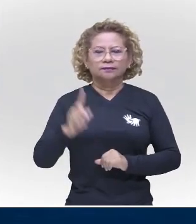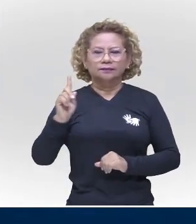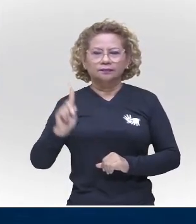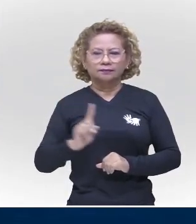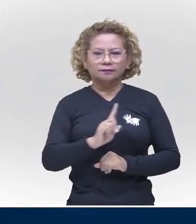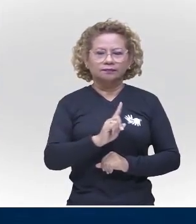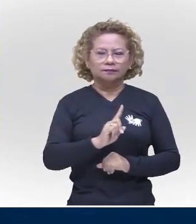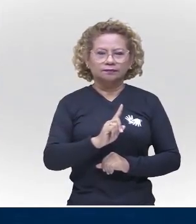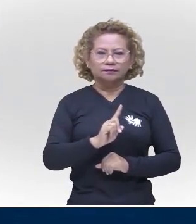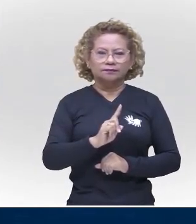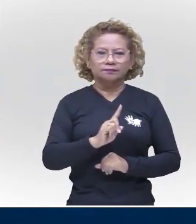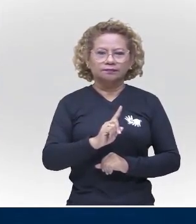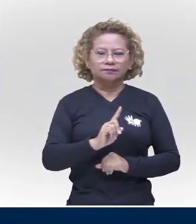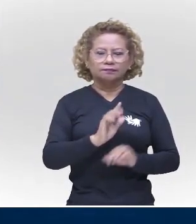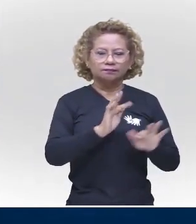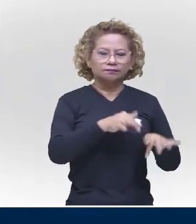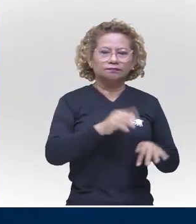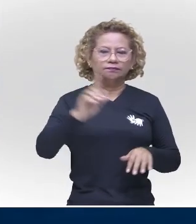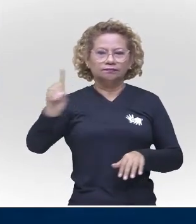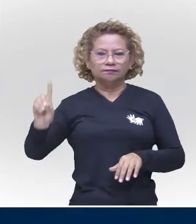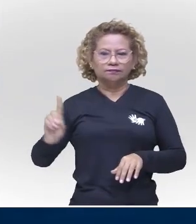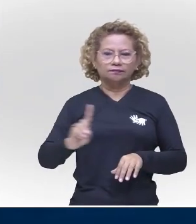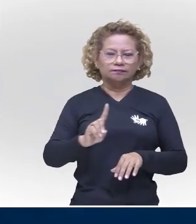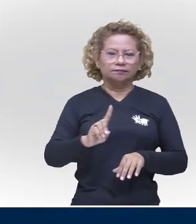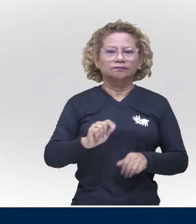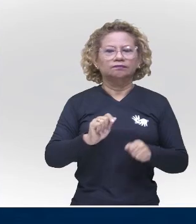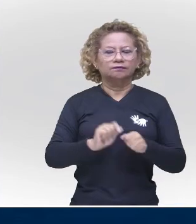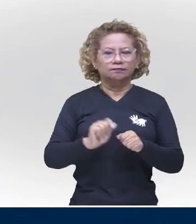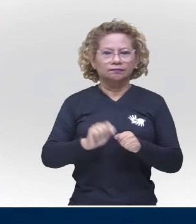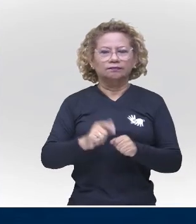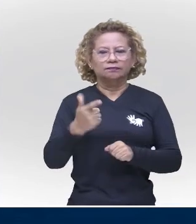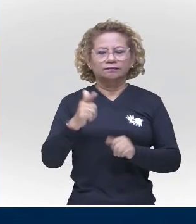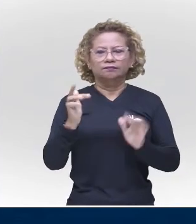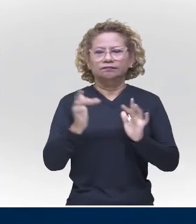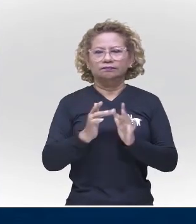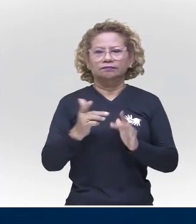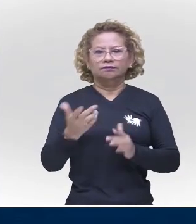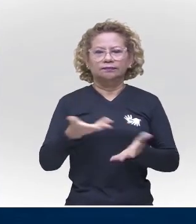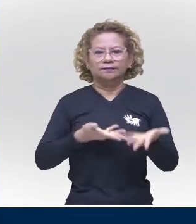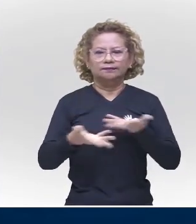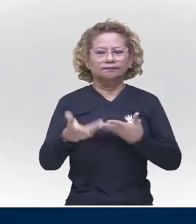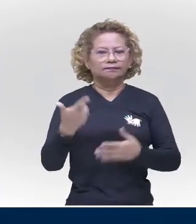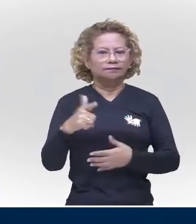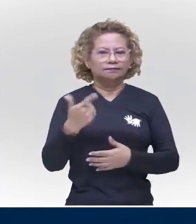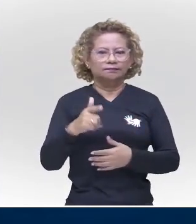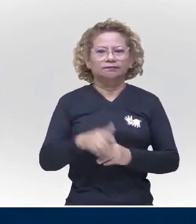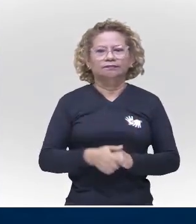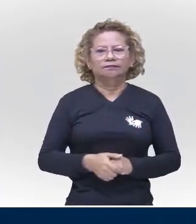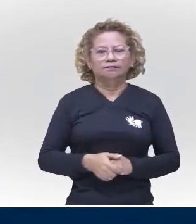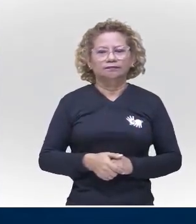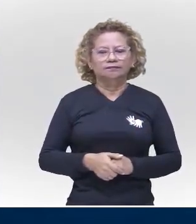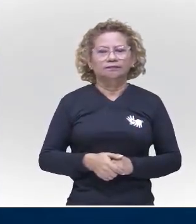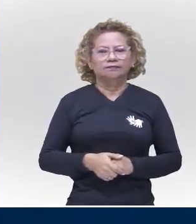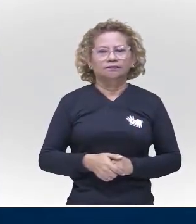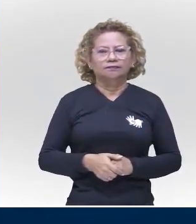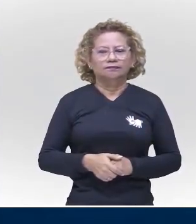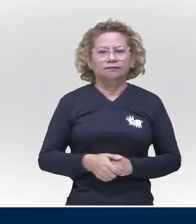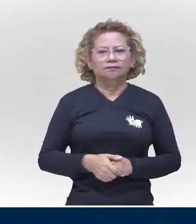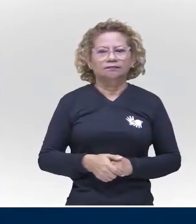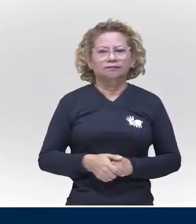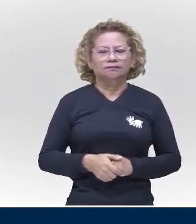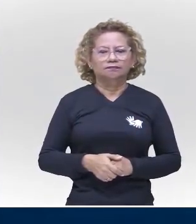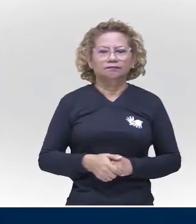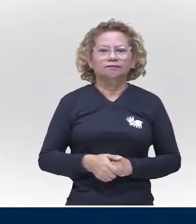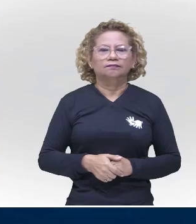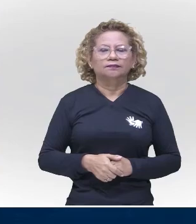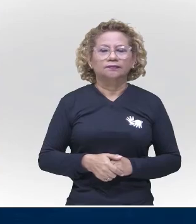próprio espaço de tempo, né? Um por vez. E aqui o objetivo é fazer a acrobacia mais